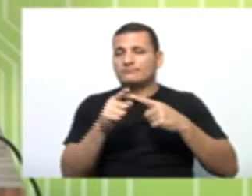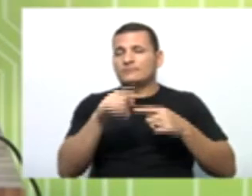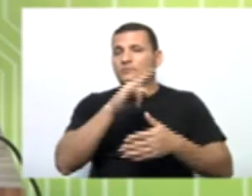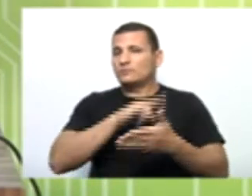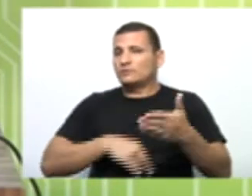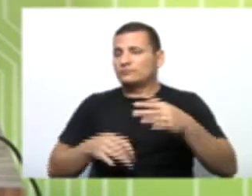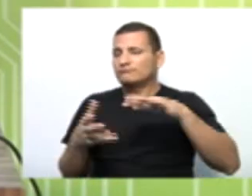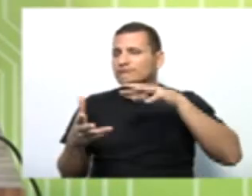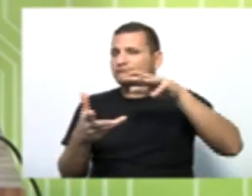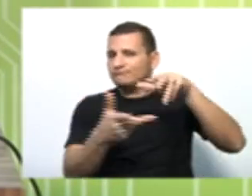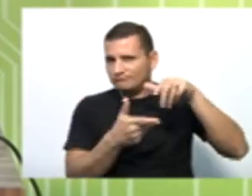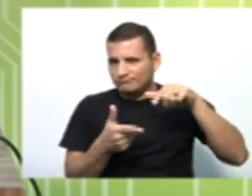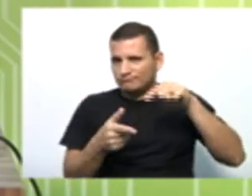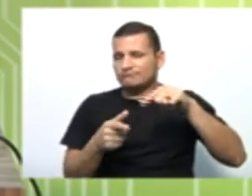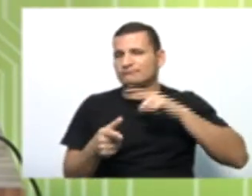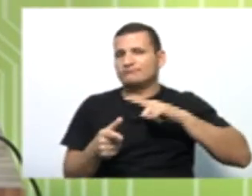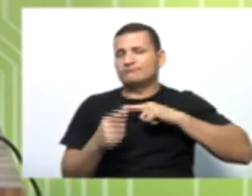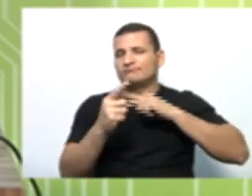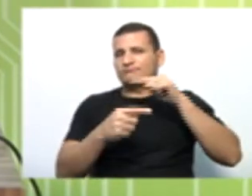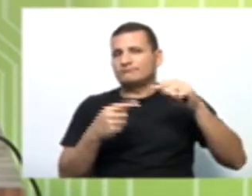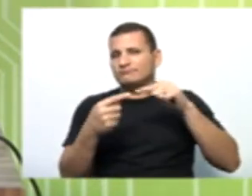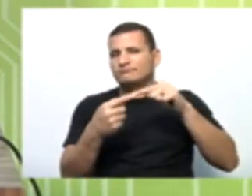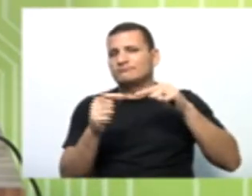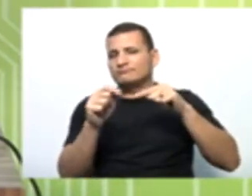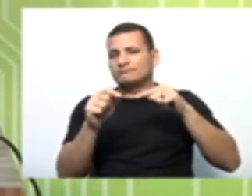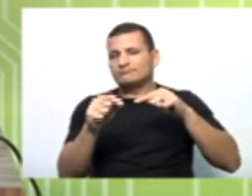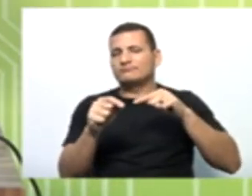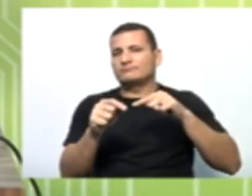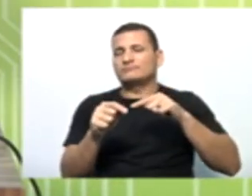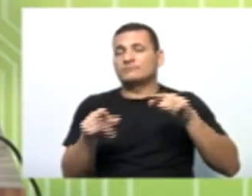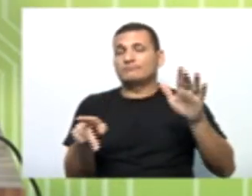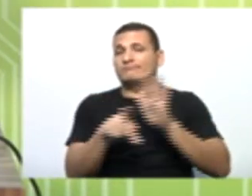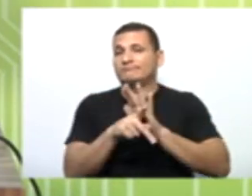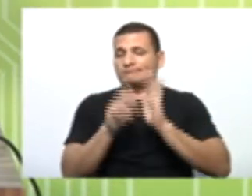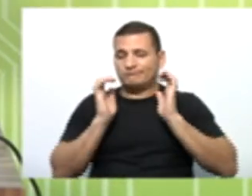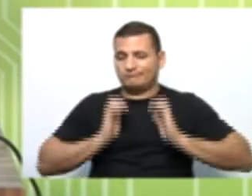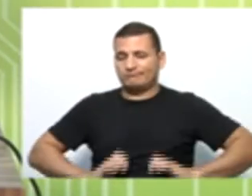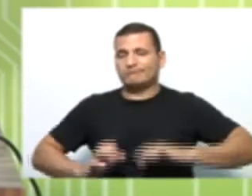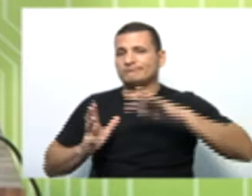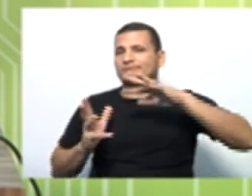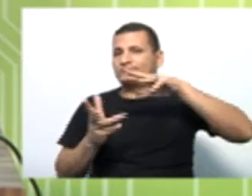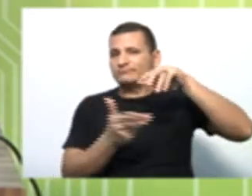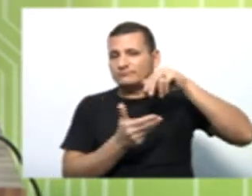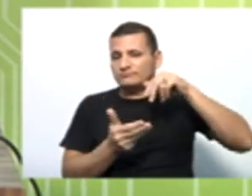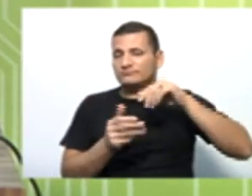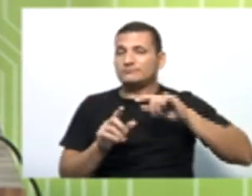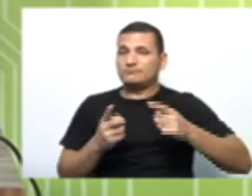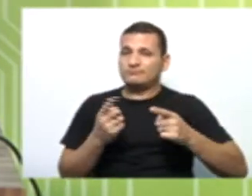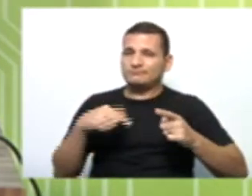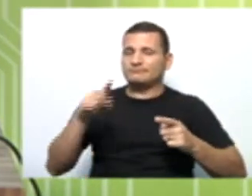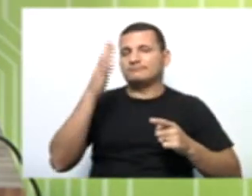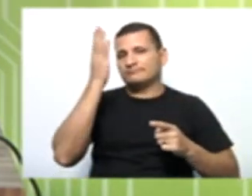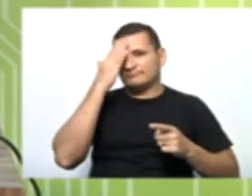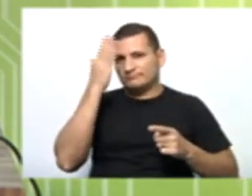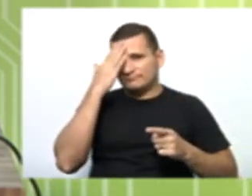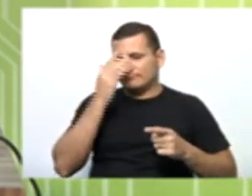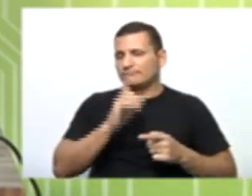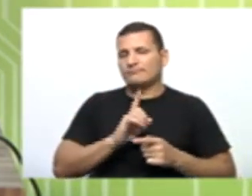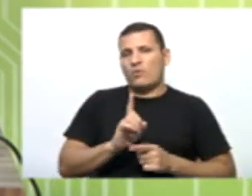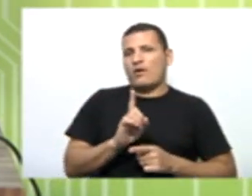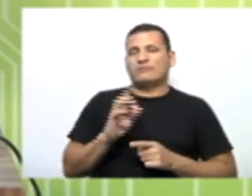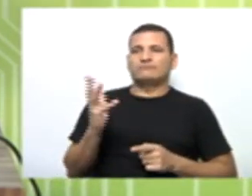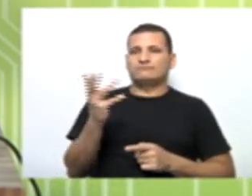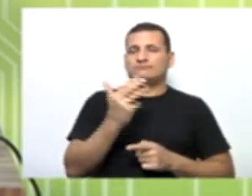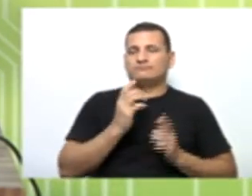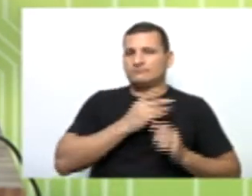um documento que teve como objetivo a formação de princípios éticos universais. Mas nós sabemos que nem todos os governos no mundo